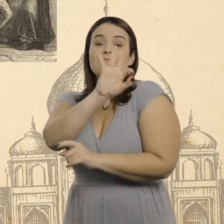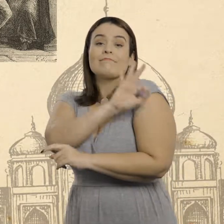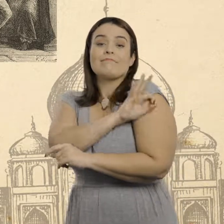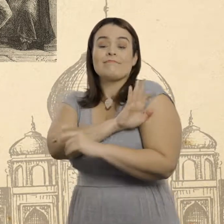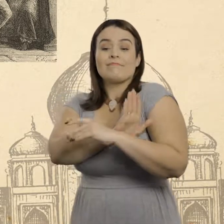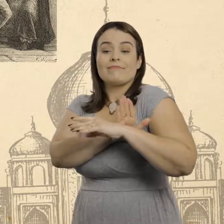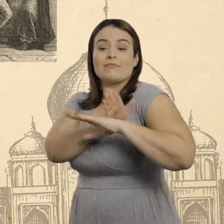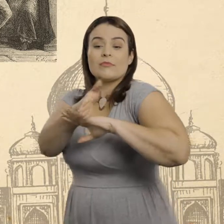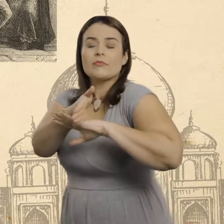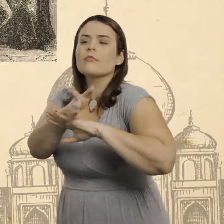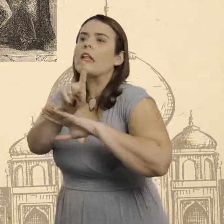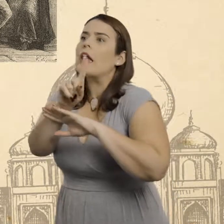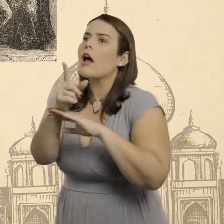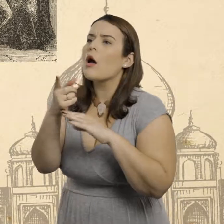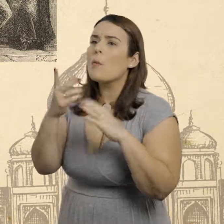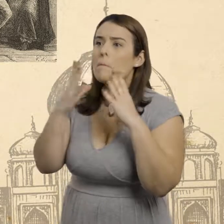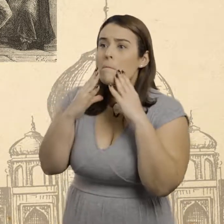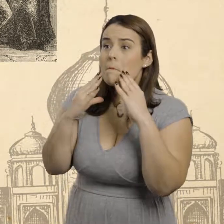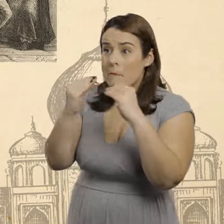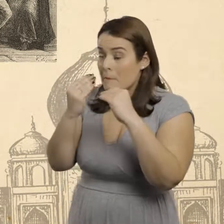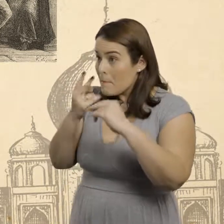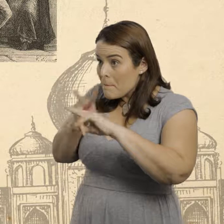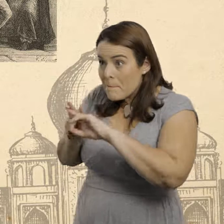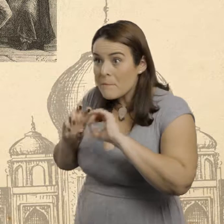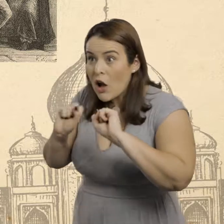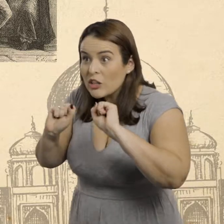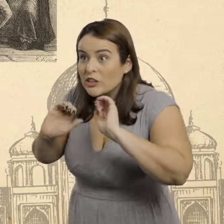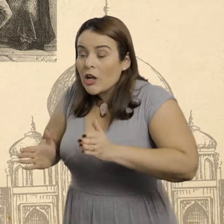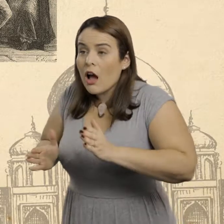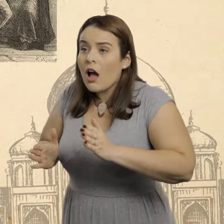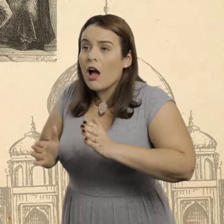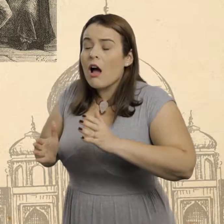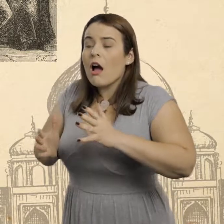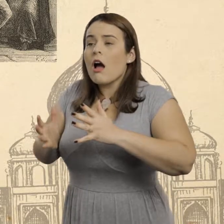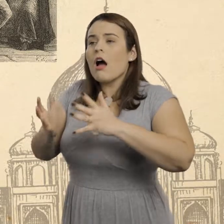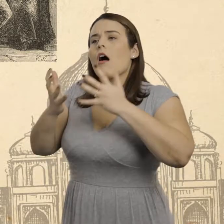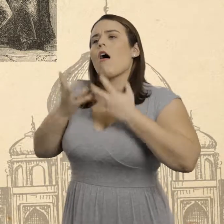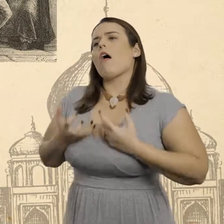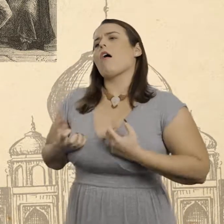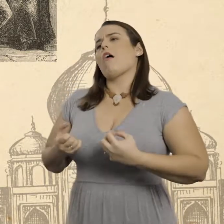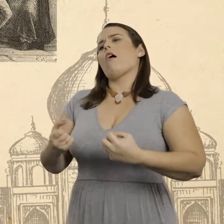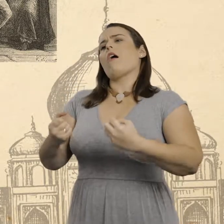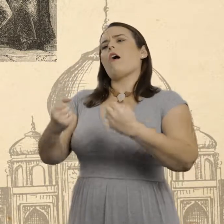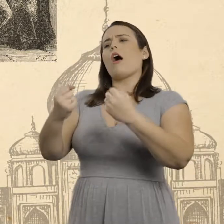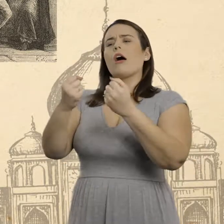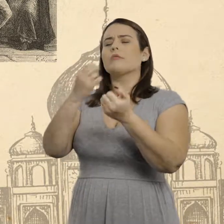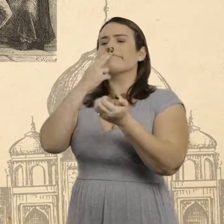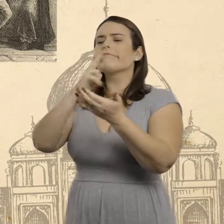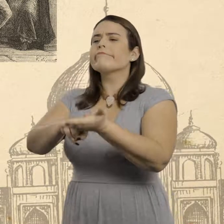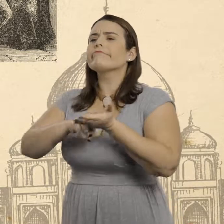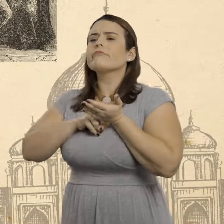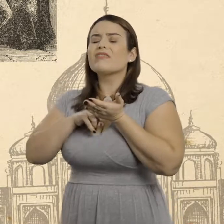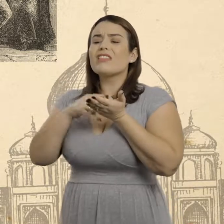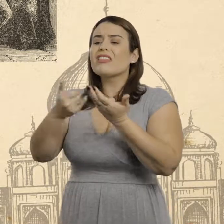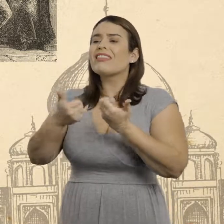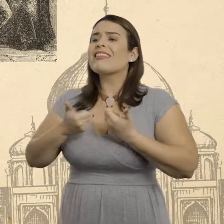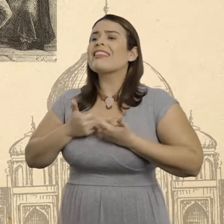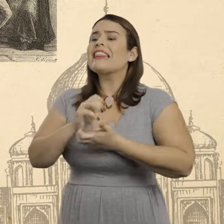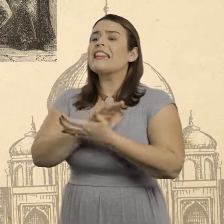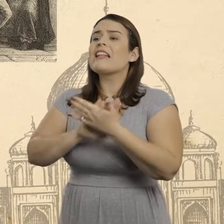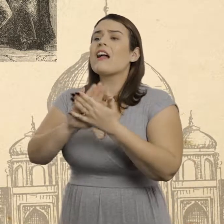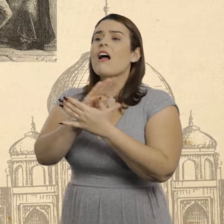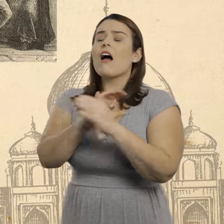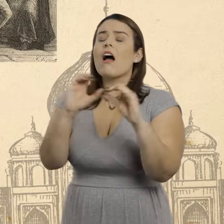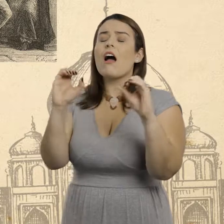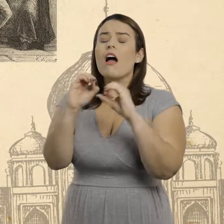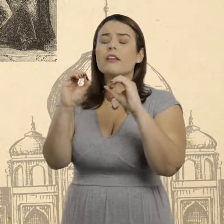se a polícia de Londres tinha mandado prender Phileas Fogg. Ele ficou decepcionado, porque não tinha ordem de prisão para o Sr. Fogg.